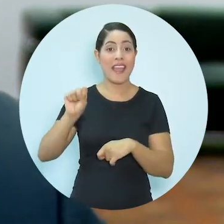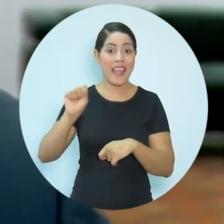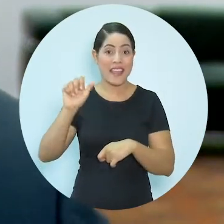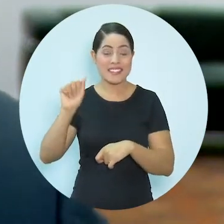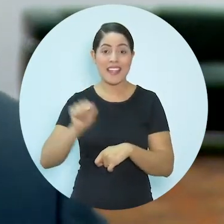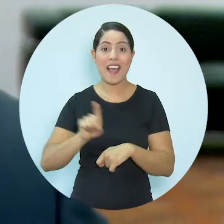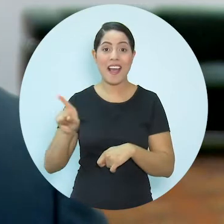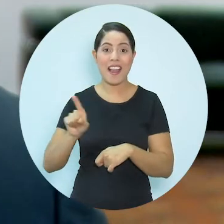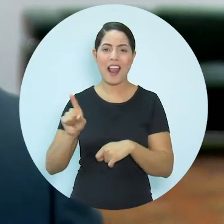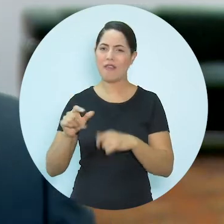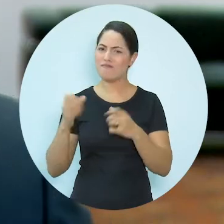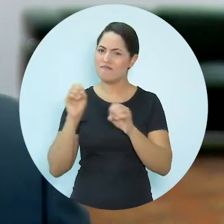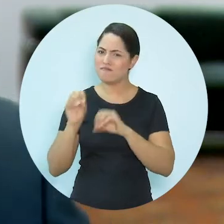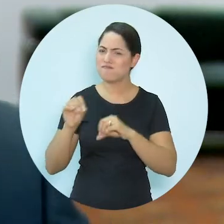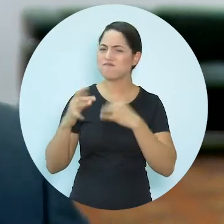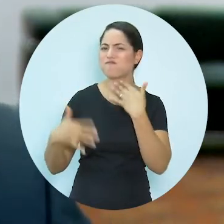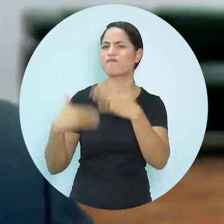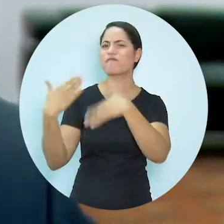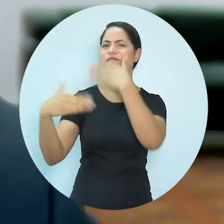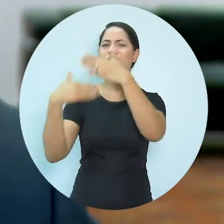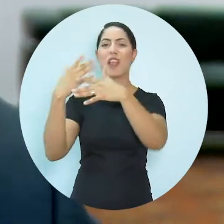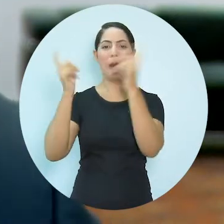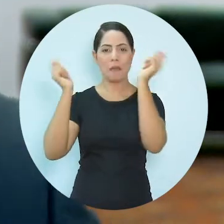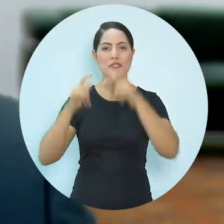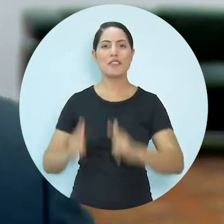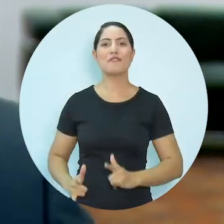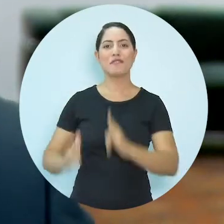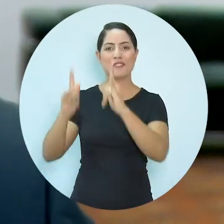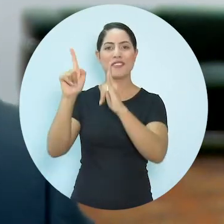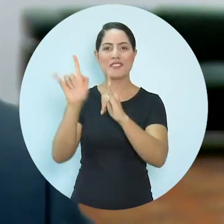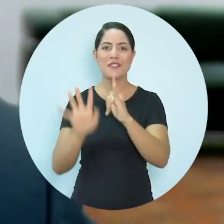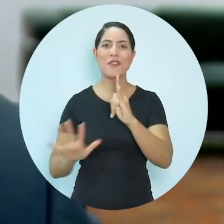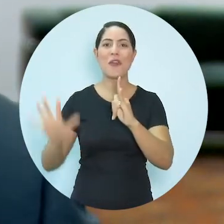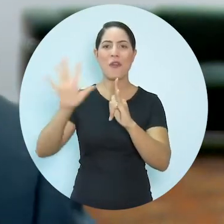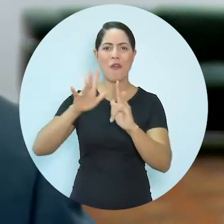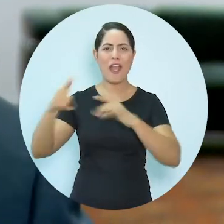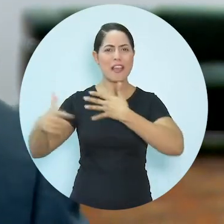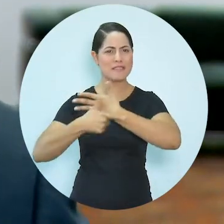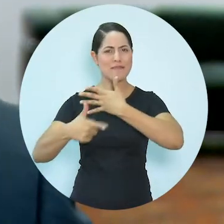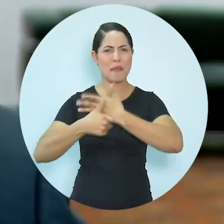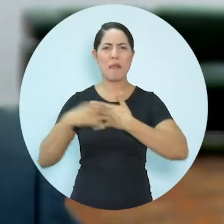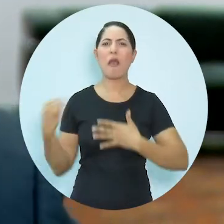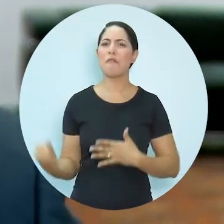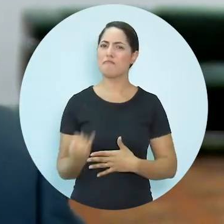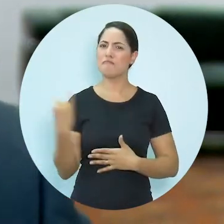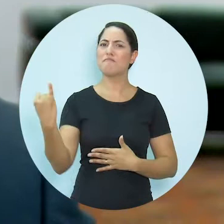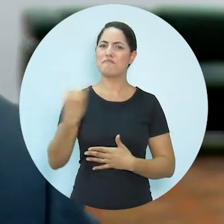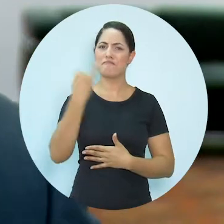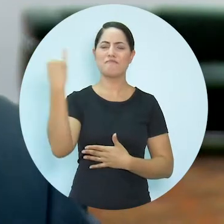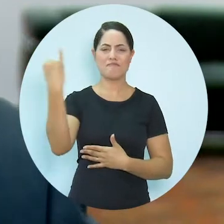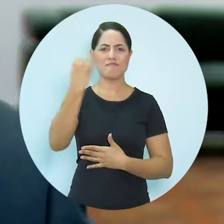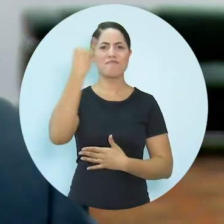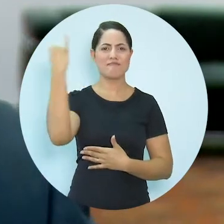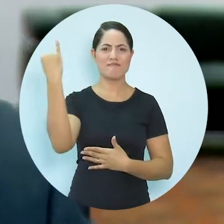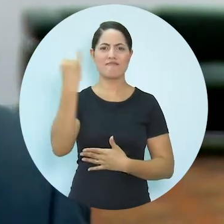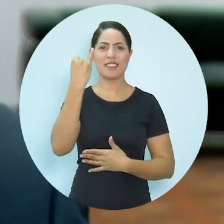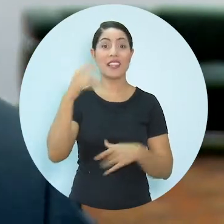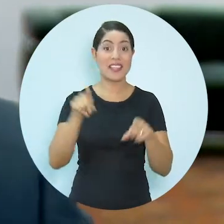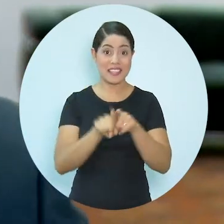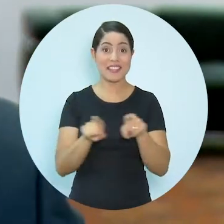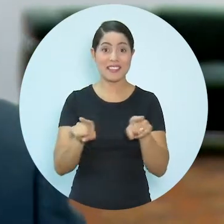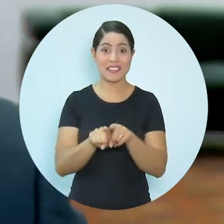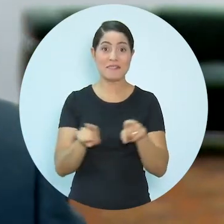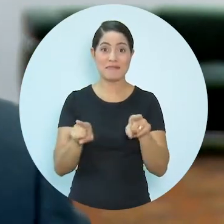ano de 2019 para melhor servir a Advocacia de Goiás. Com isso, a OAB Goiás cumpre seu papel e com isso o